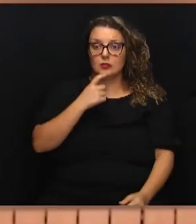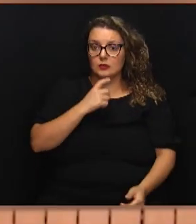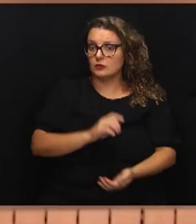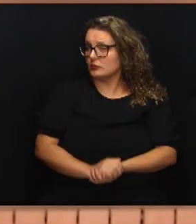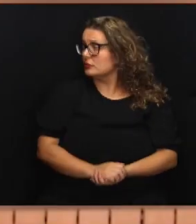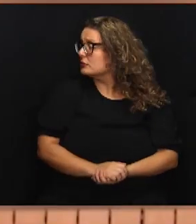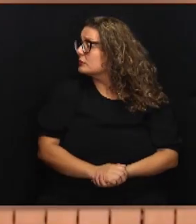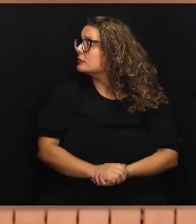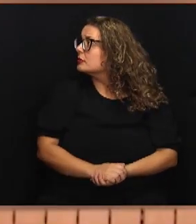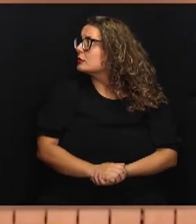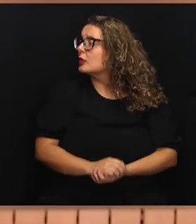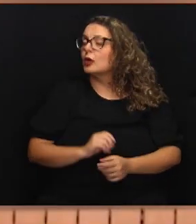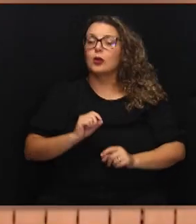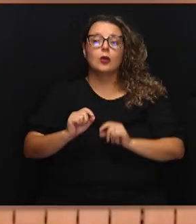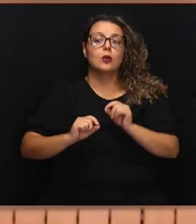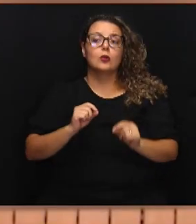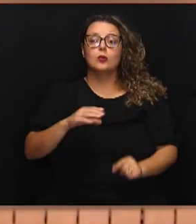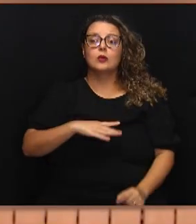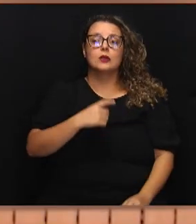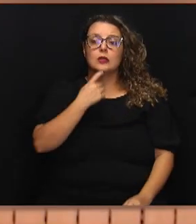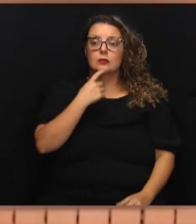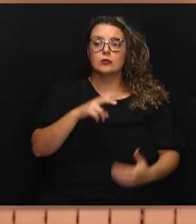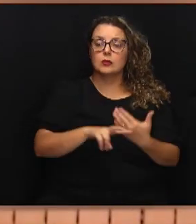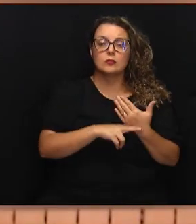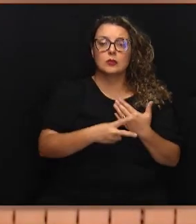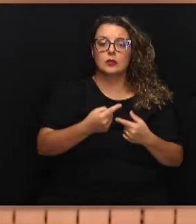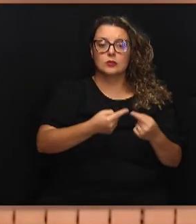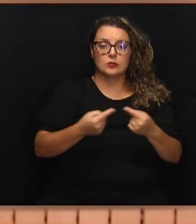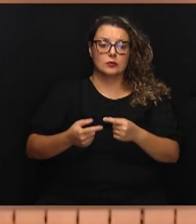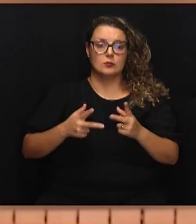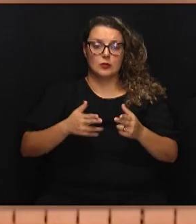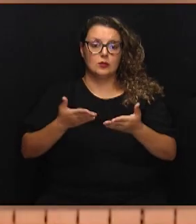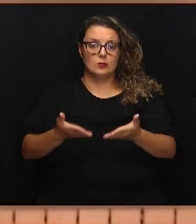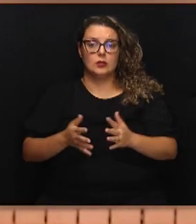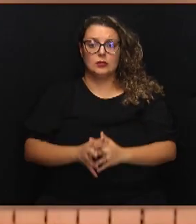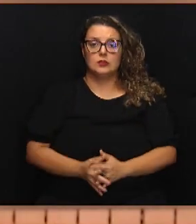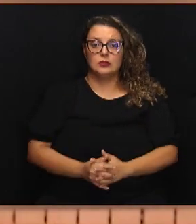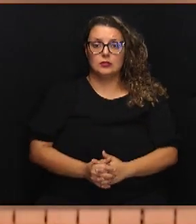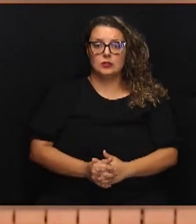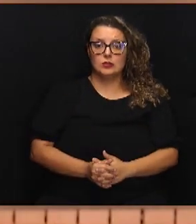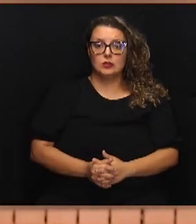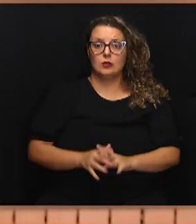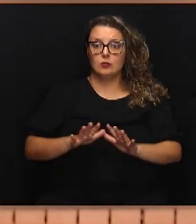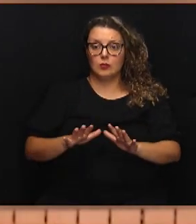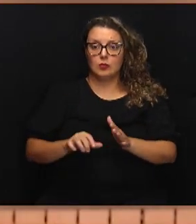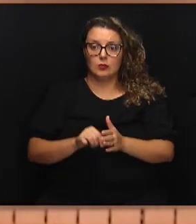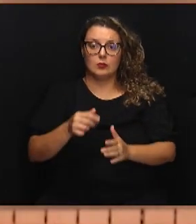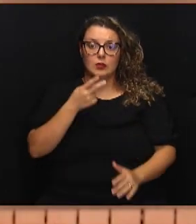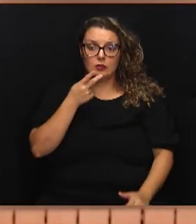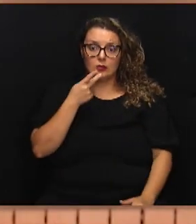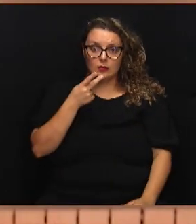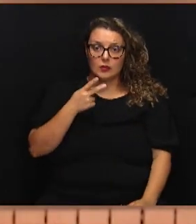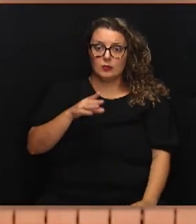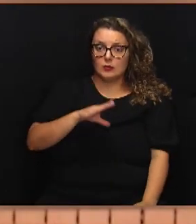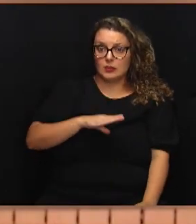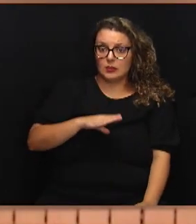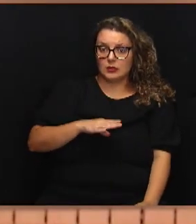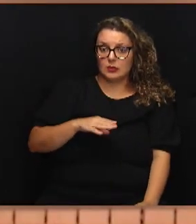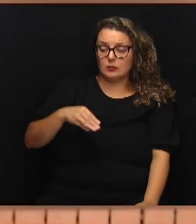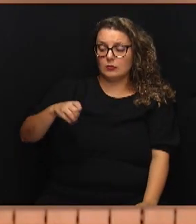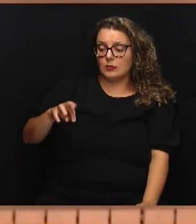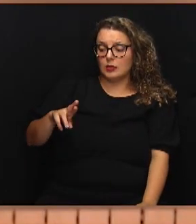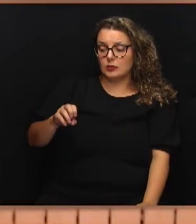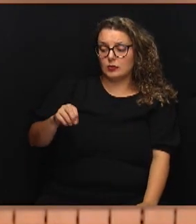Campinas pode interferir num debate como esse? Bom, primeiro a gente está falando de uma cidade que é metrópole, né? E uma